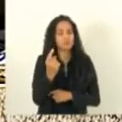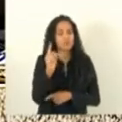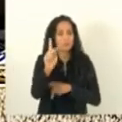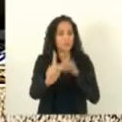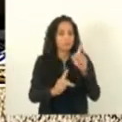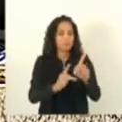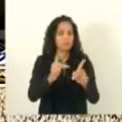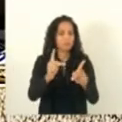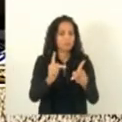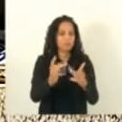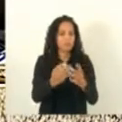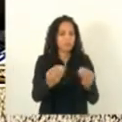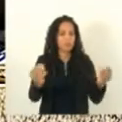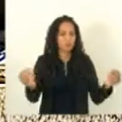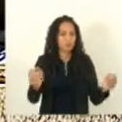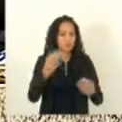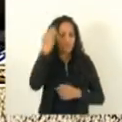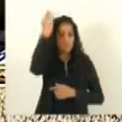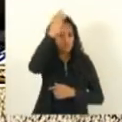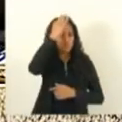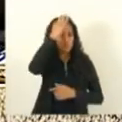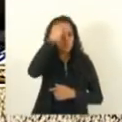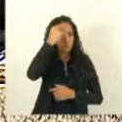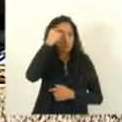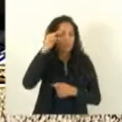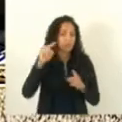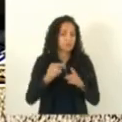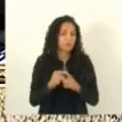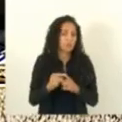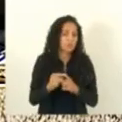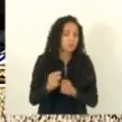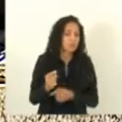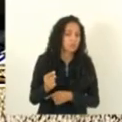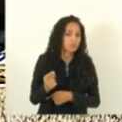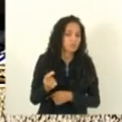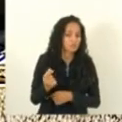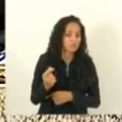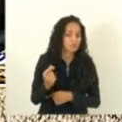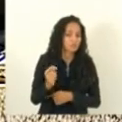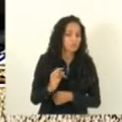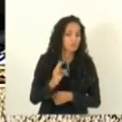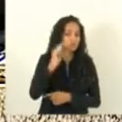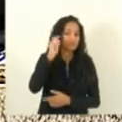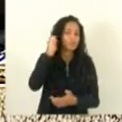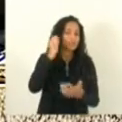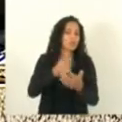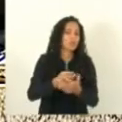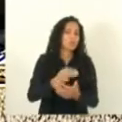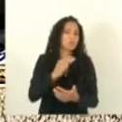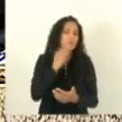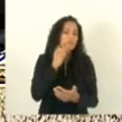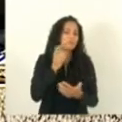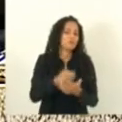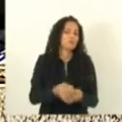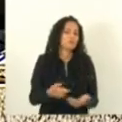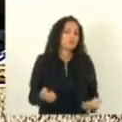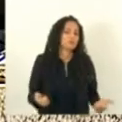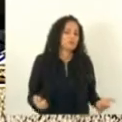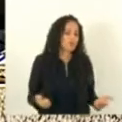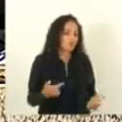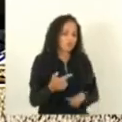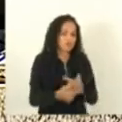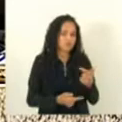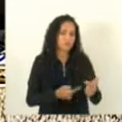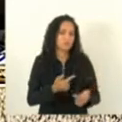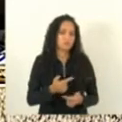capixabas e penso também nos milhões que o capixaba vai pagar nos próximos anos sem ter um bom